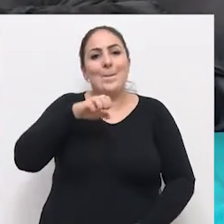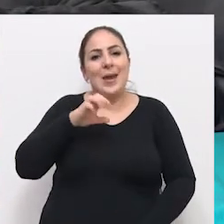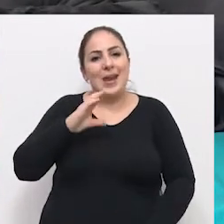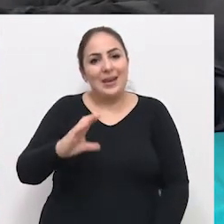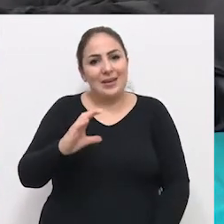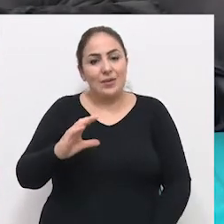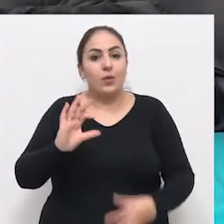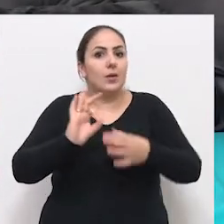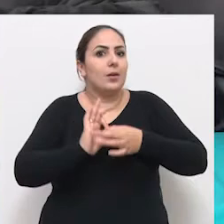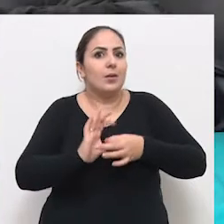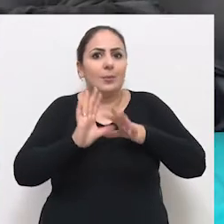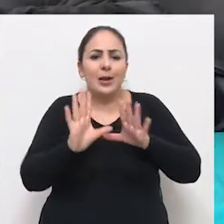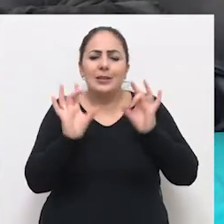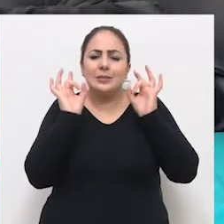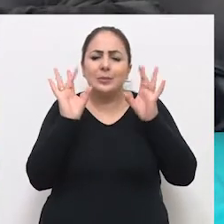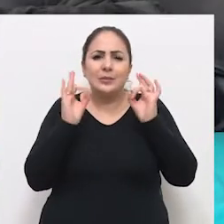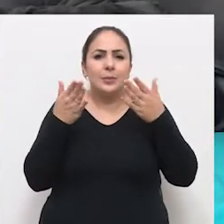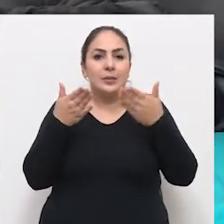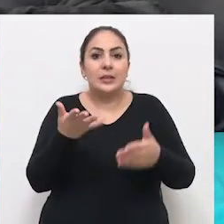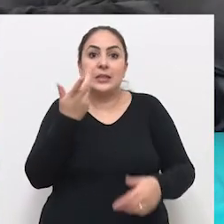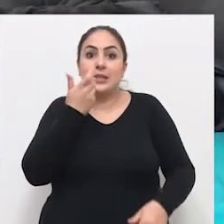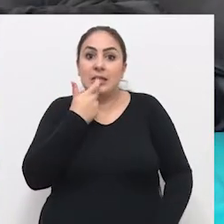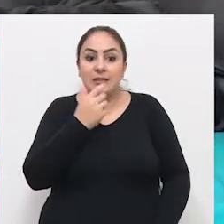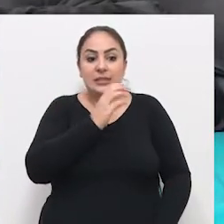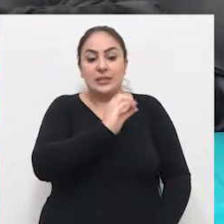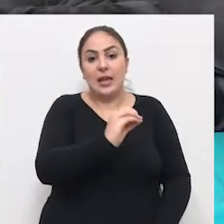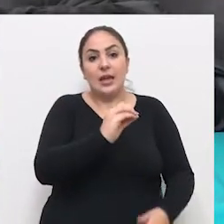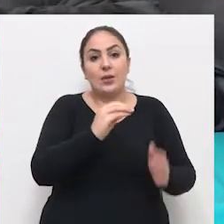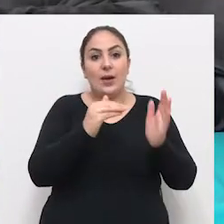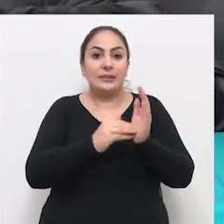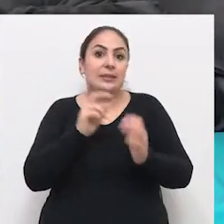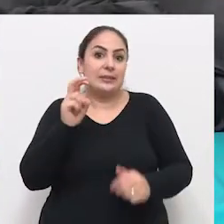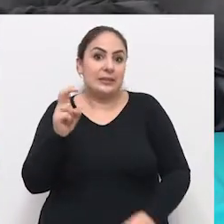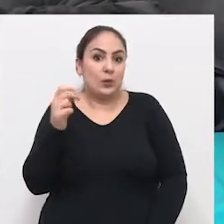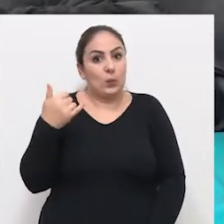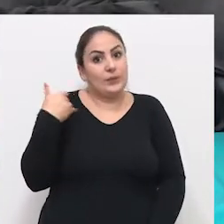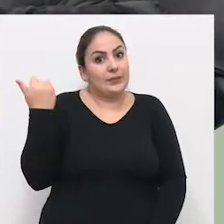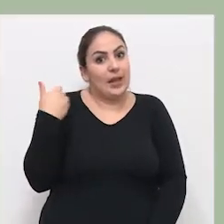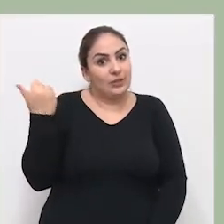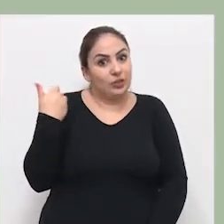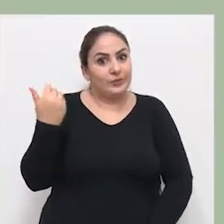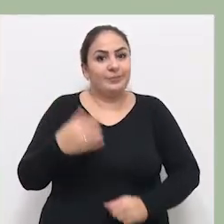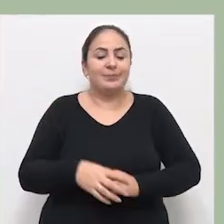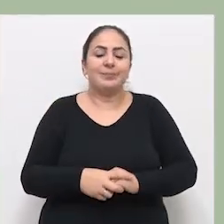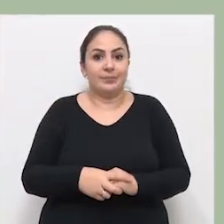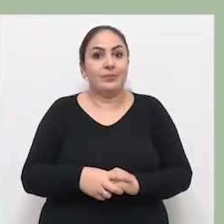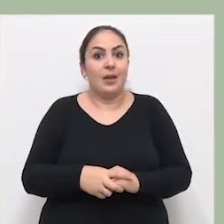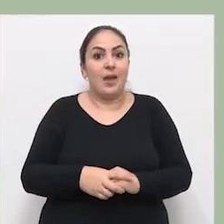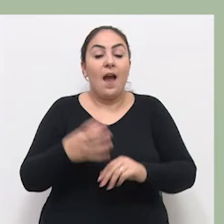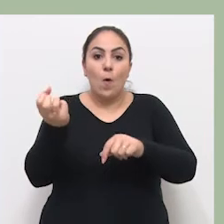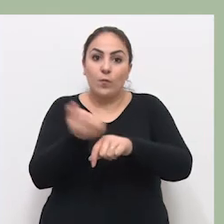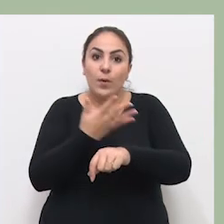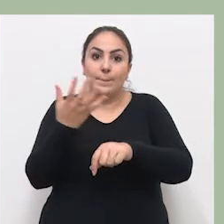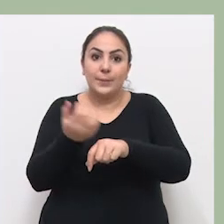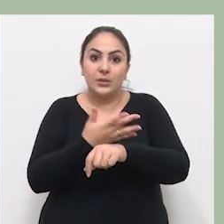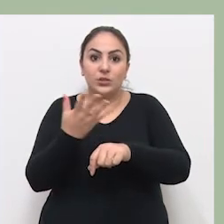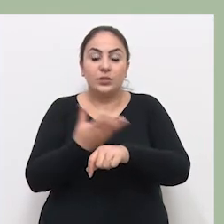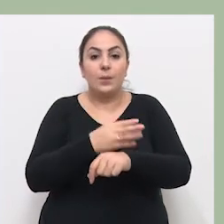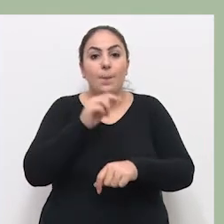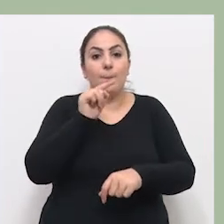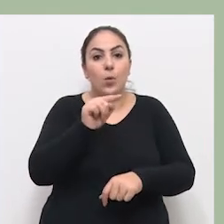foi elaborado especialmente para crianças de 0 a 5 anos de idade. Em